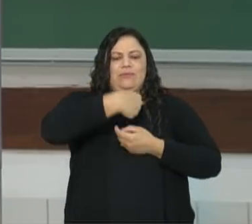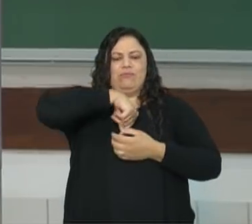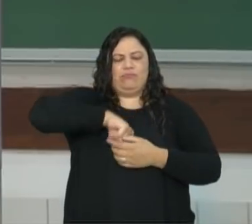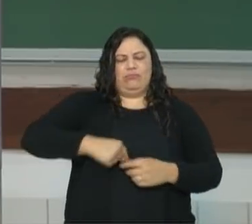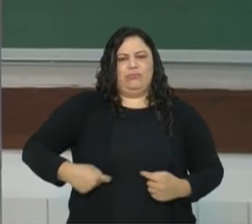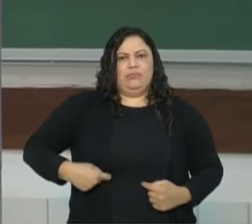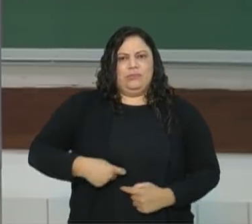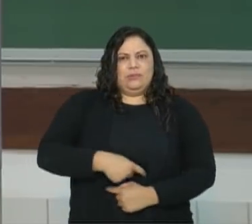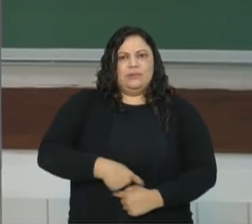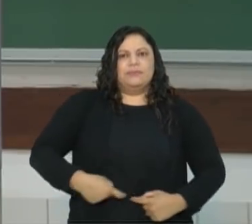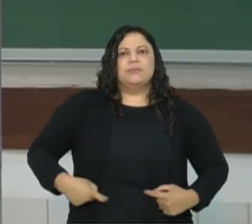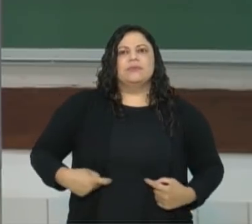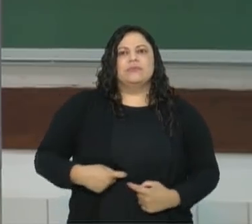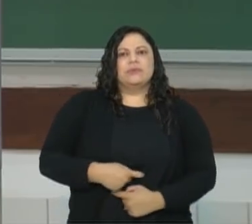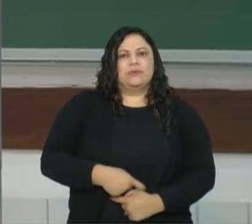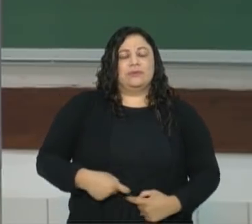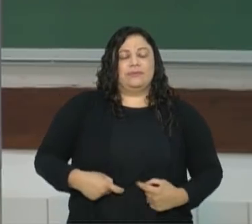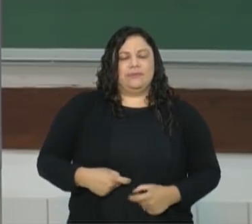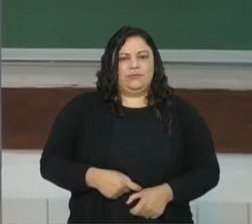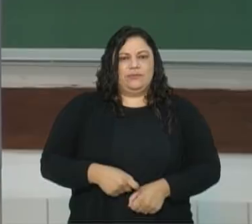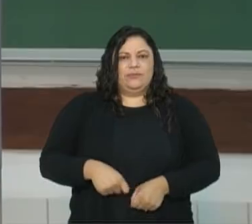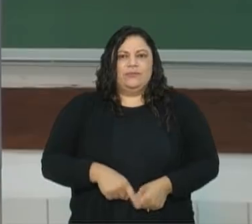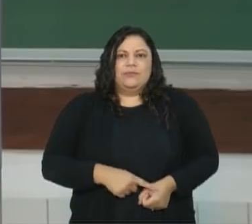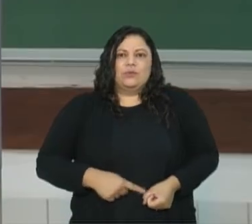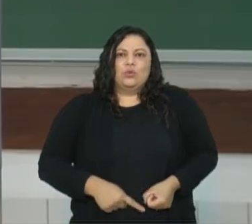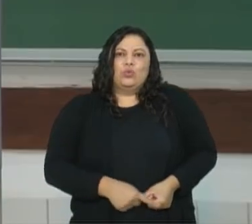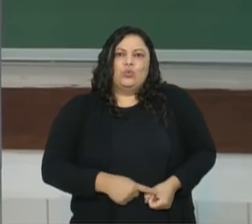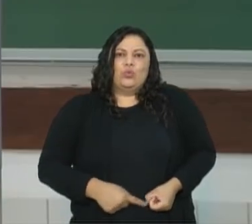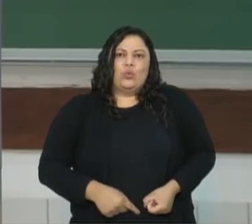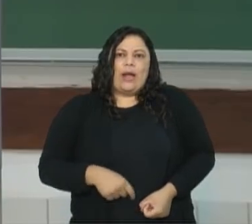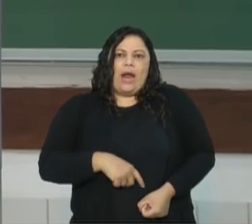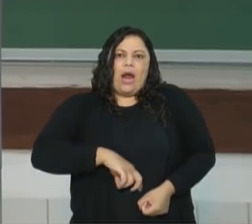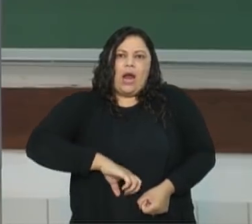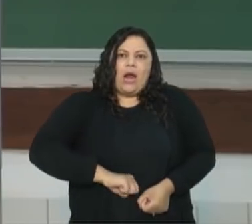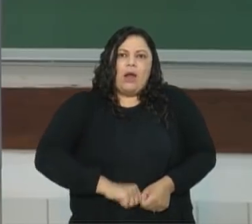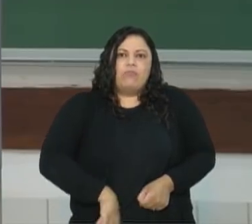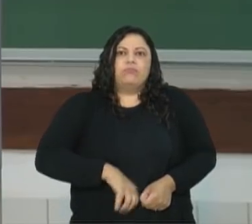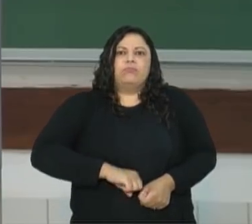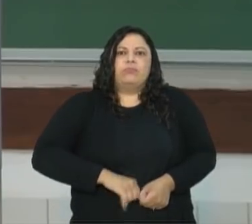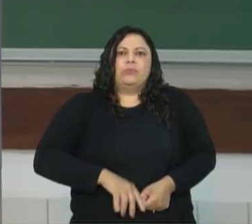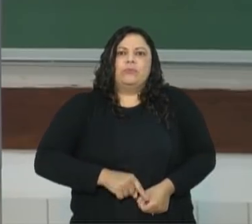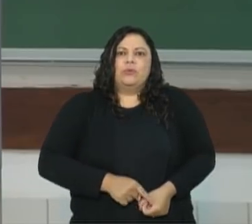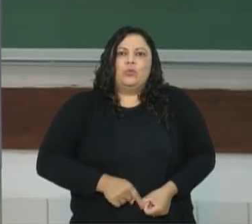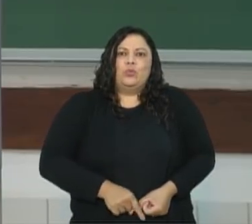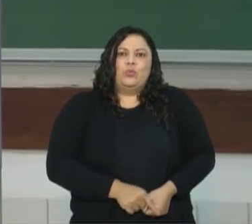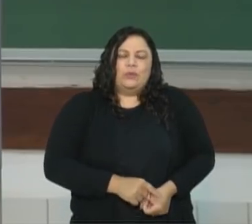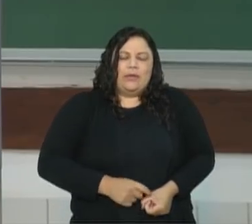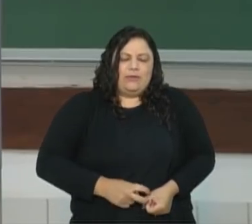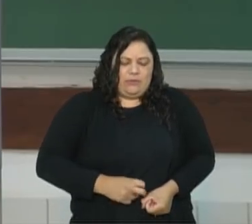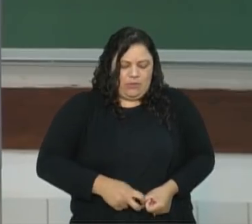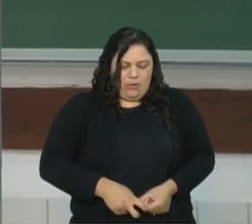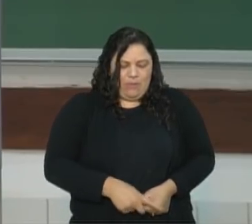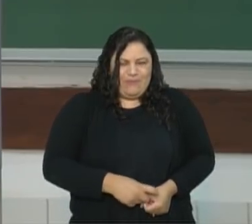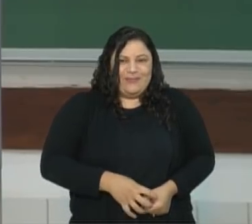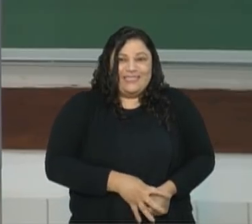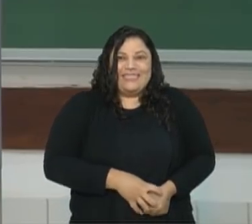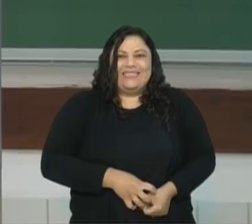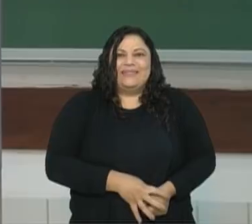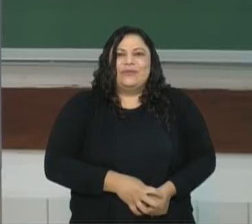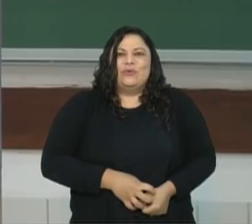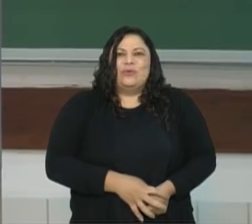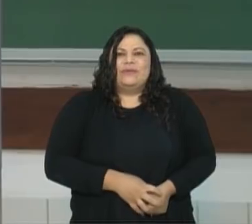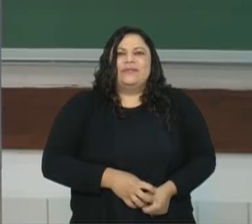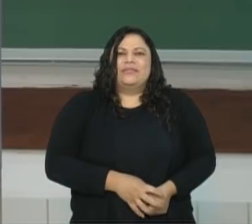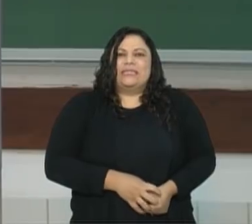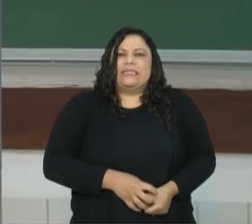delgado e deposita os ovos em volta do ânus. E aí, esses ovos são depositados com uma substância que causa coceira. Isso